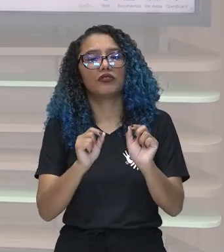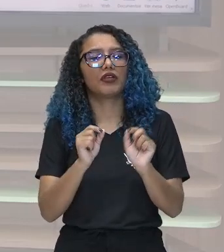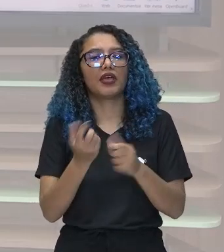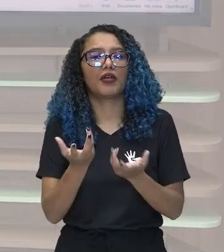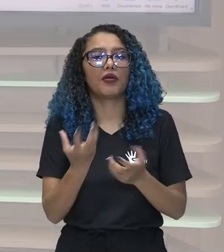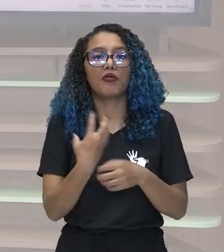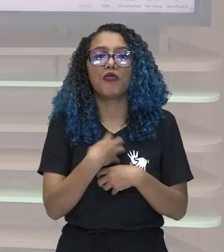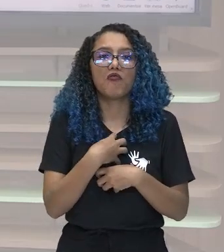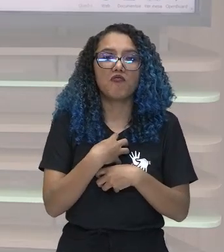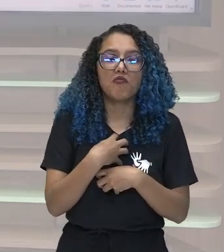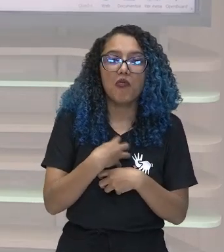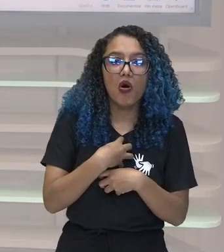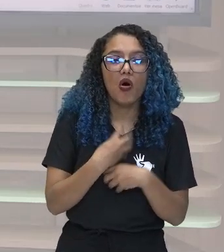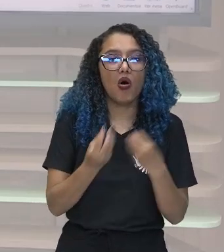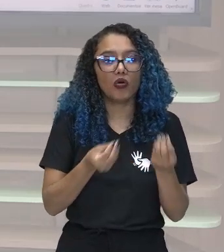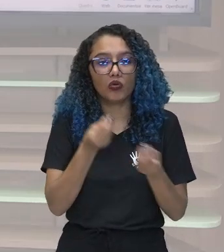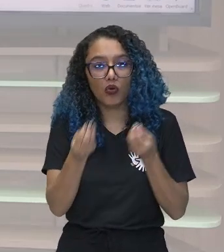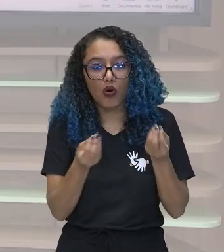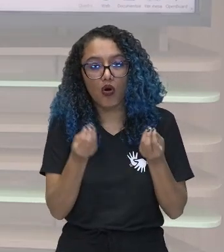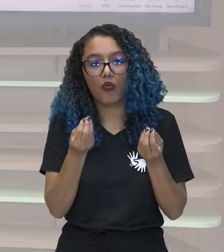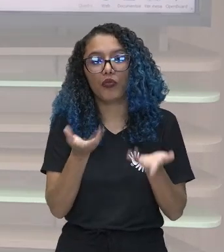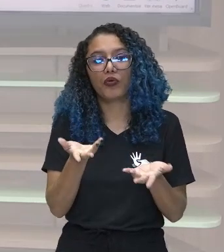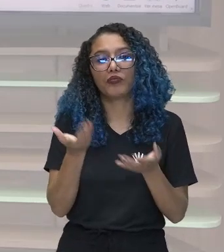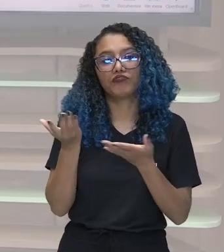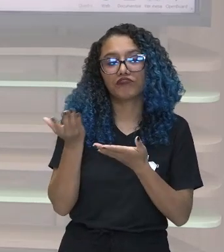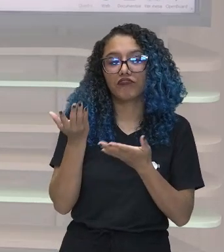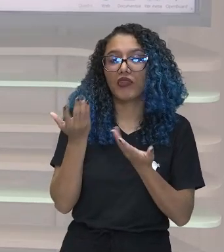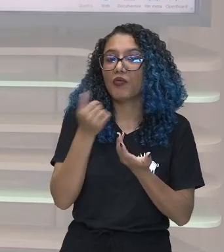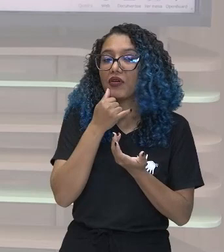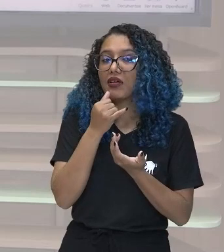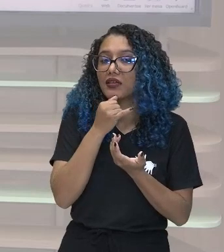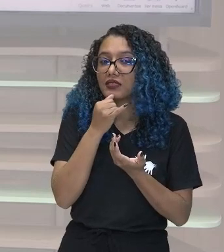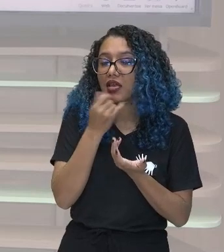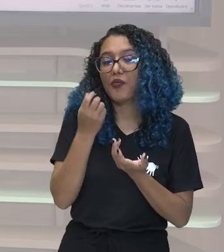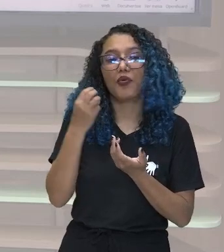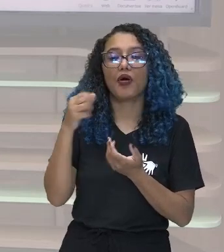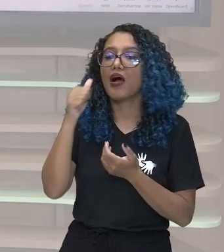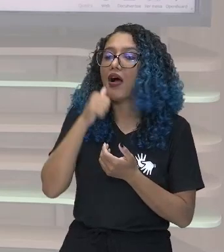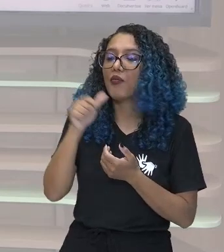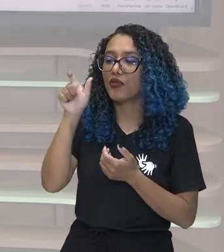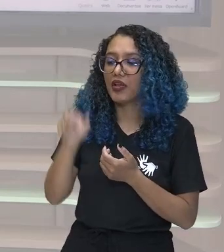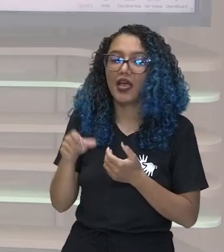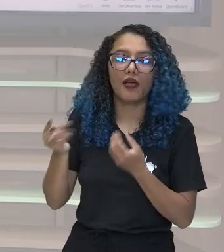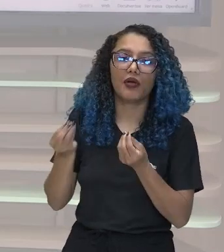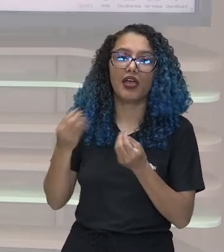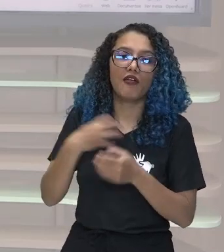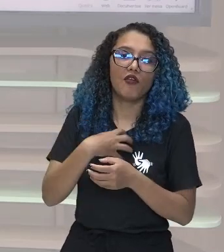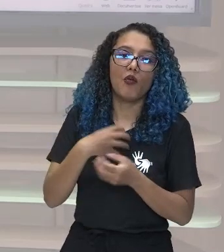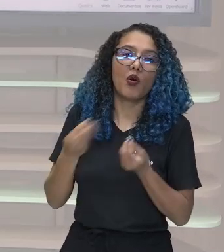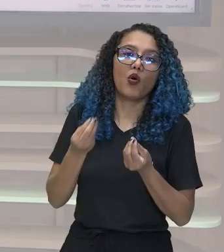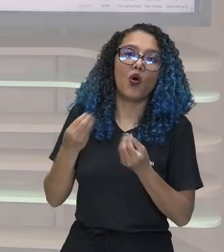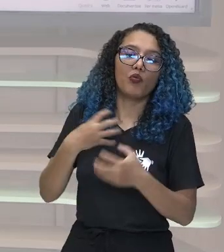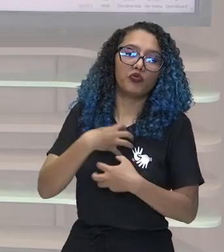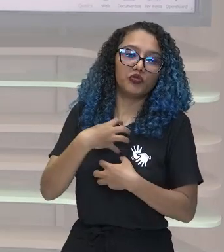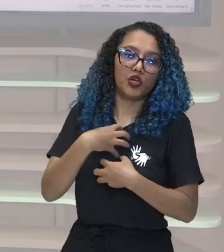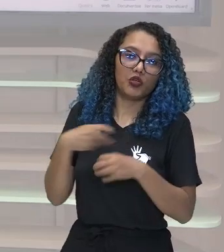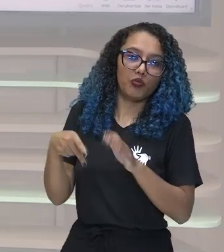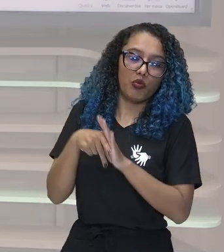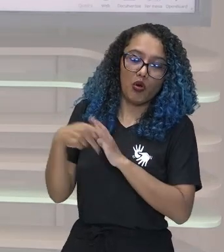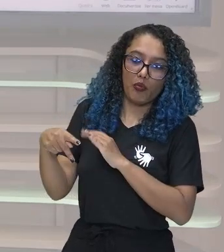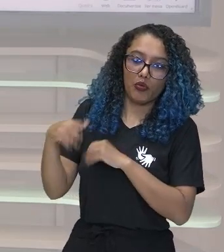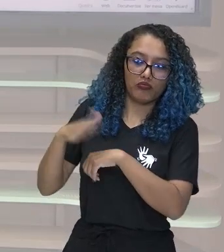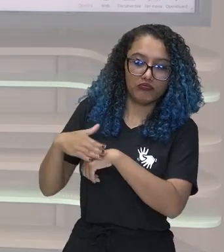uma circunstância. Nesse caso da Mariana é a maneira como ela é, né? O modo como ela é. Mas ele pode também indicar